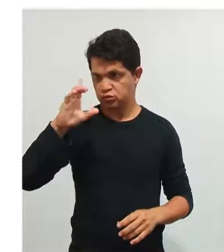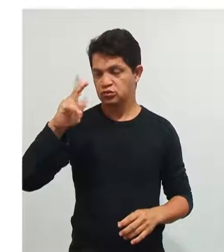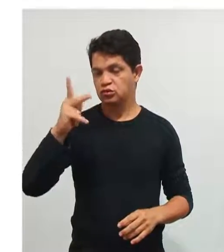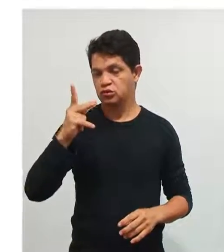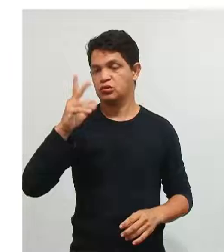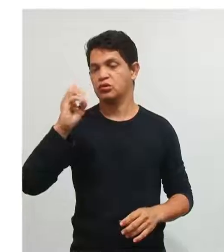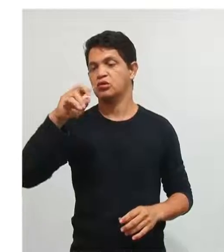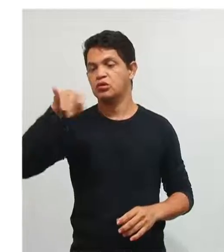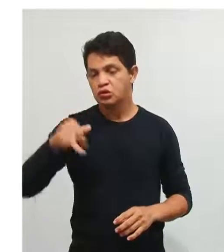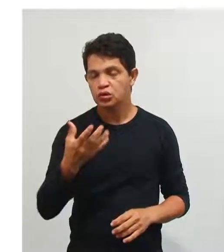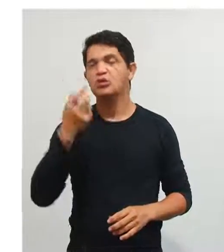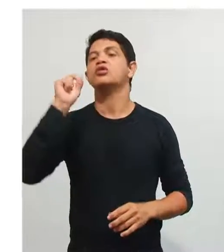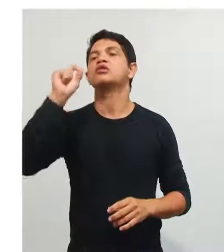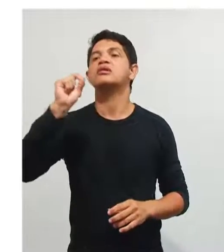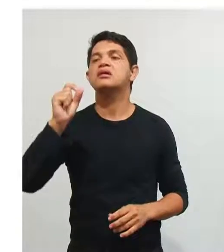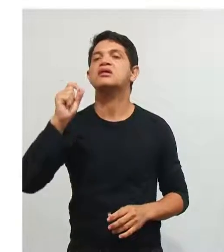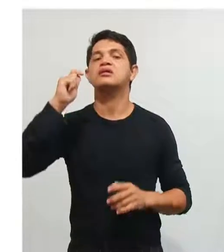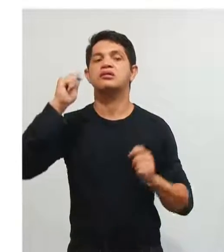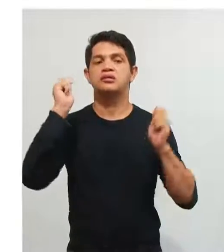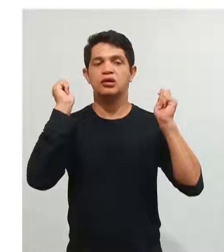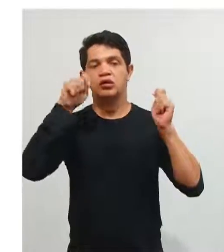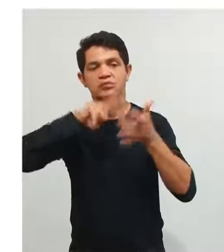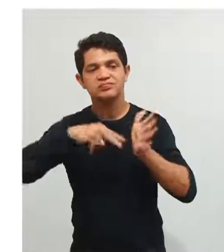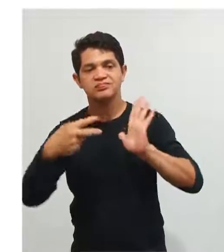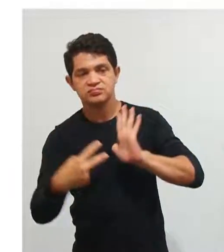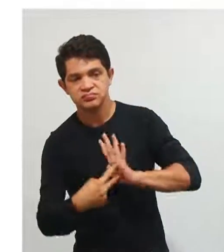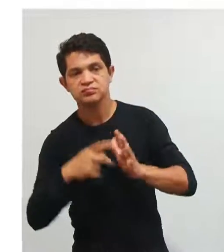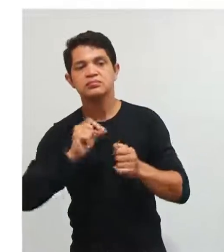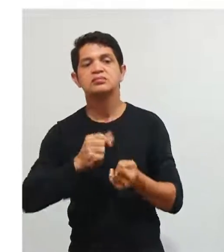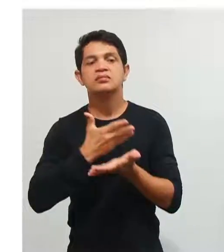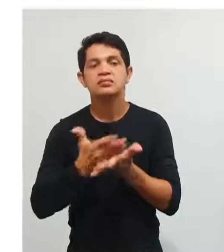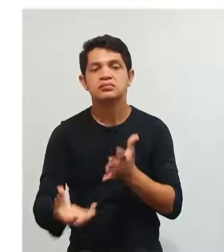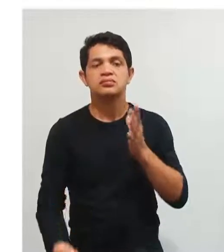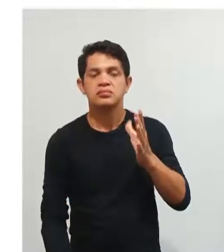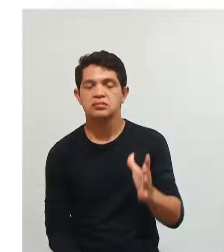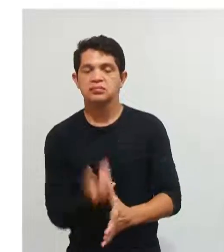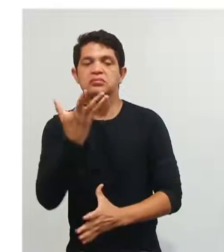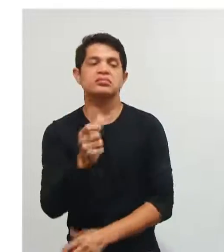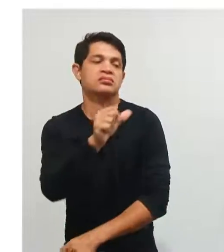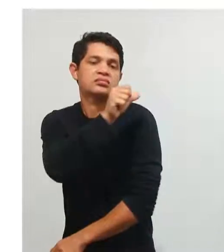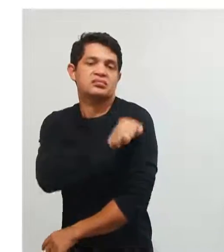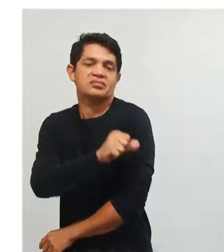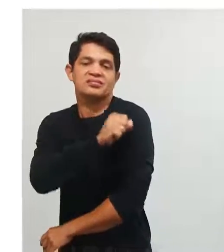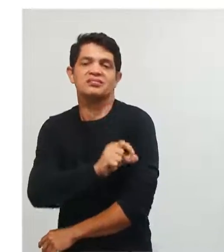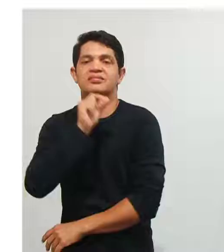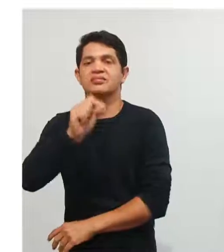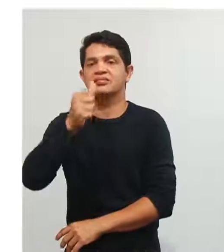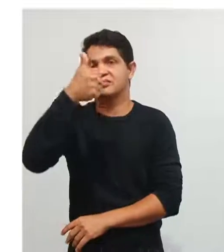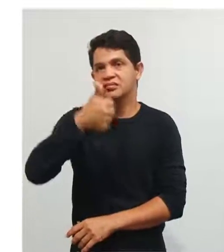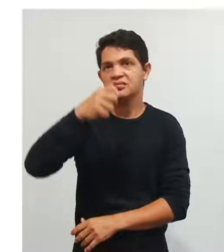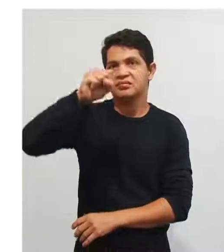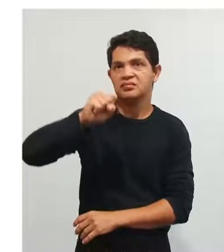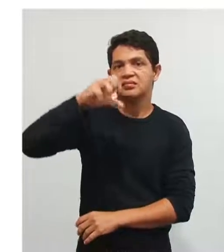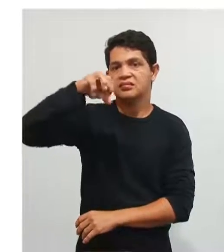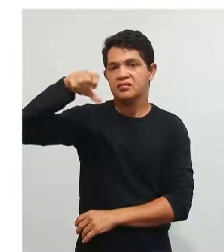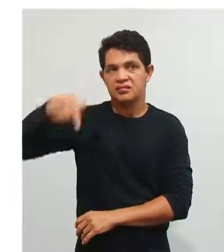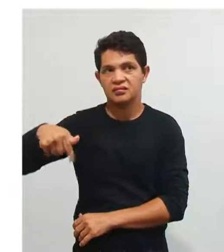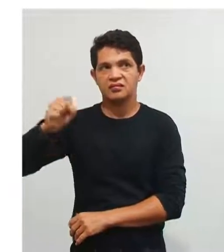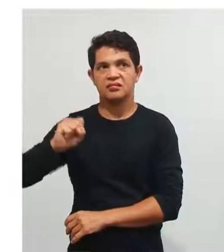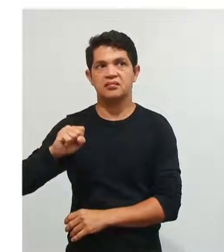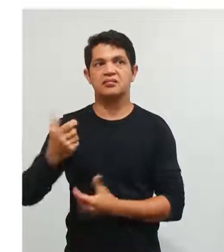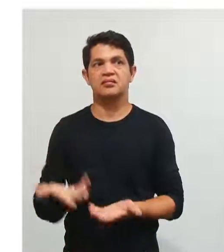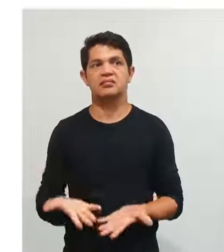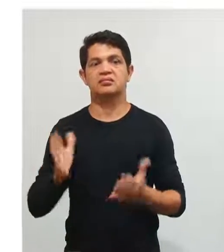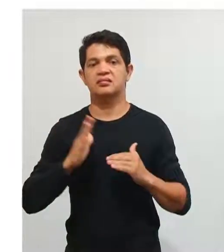anos 1870. No começo, era apenas um jeito de tocar os gêneros musicais,